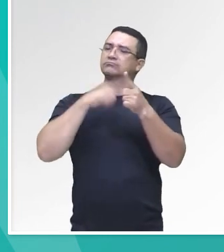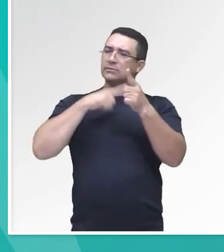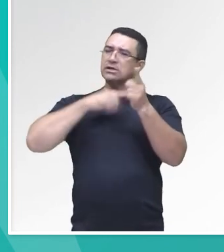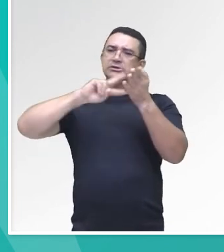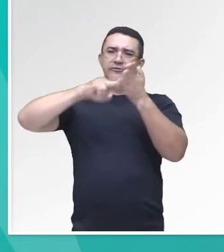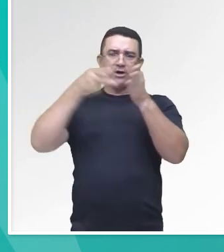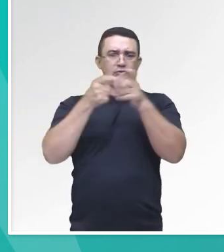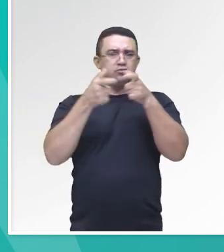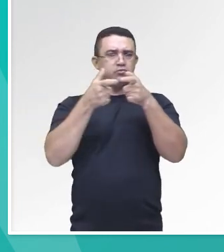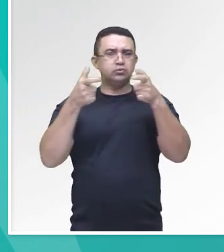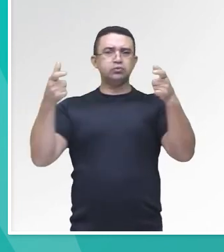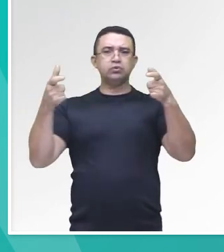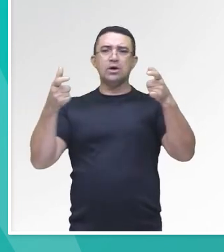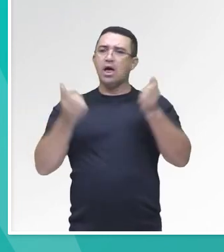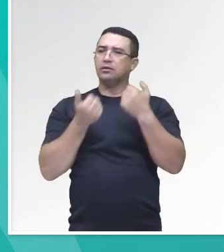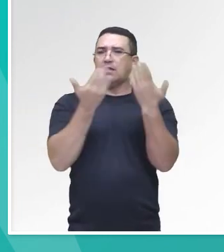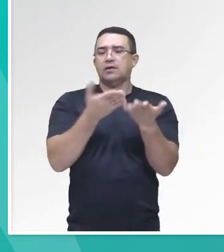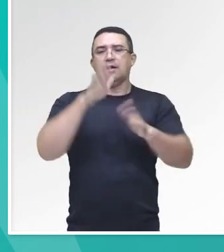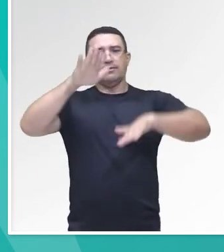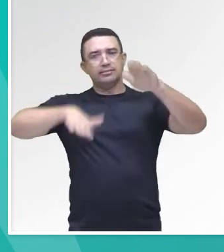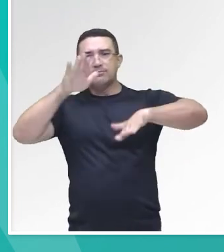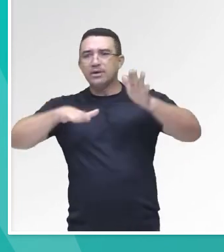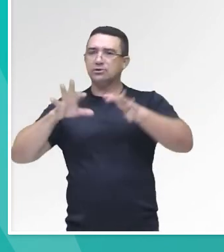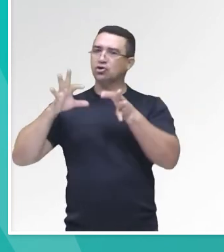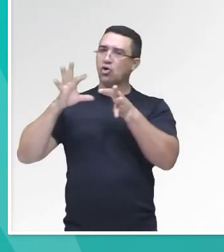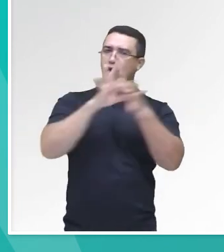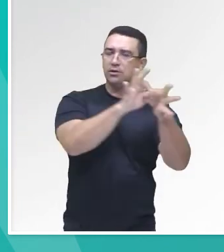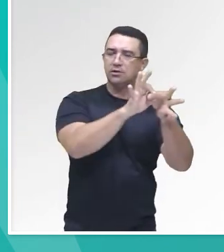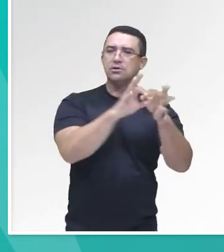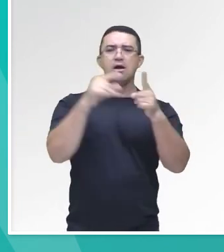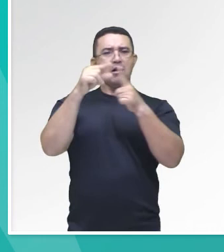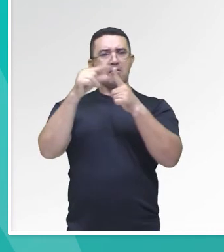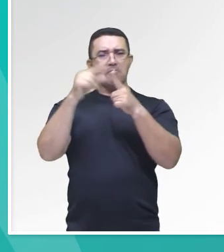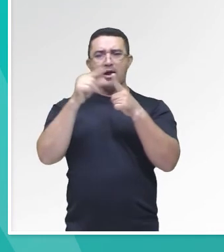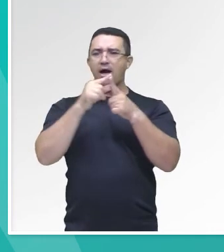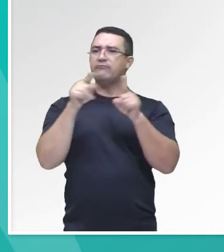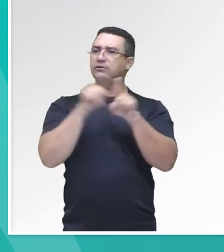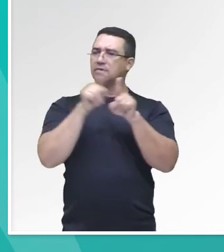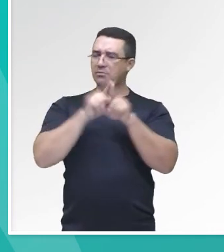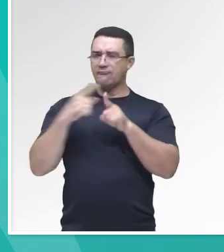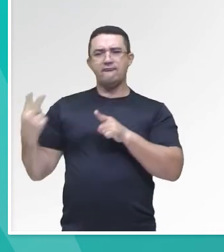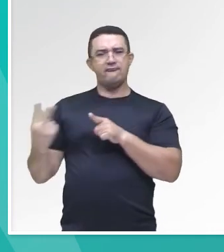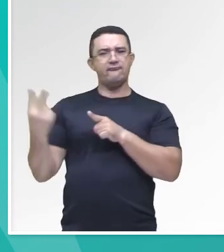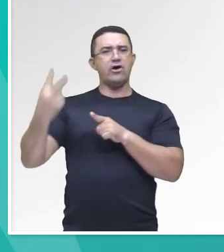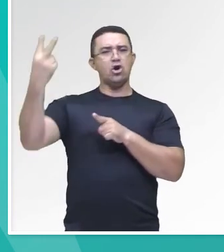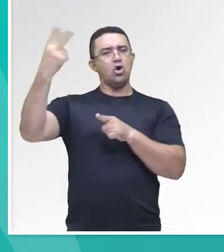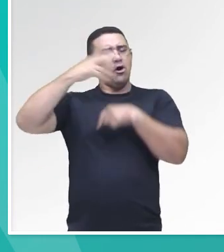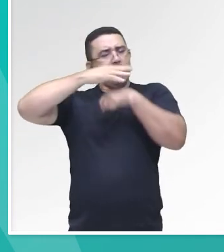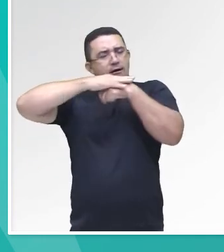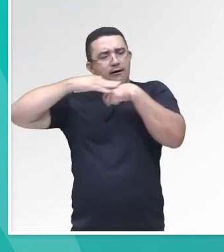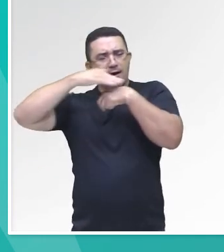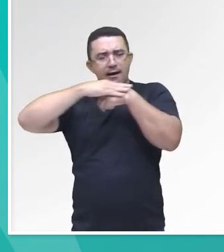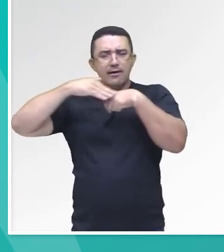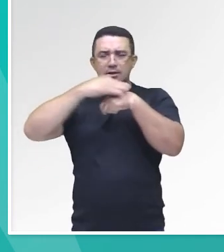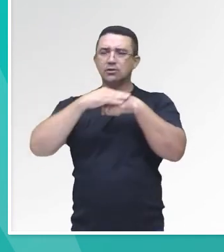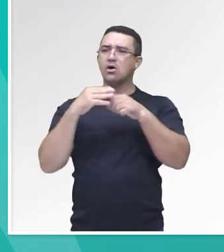ampla, dada pelo contexto, palavras com sentidos carregados de valores afetivos, palavra utilizada